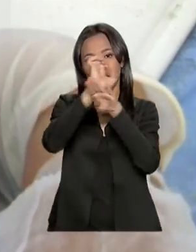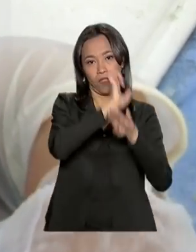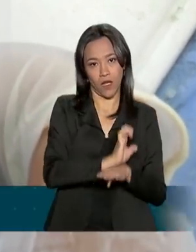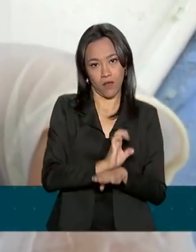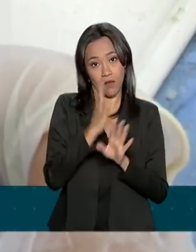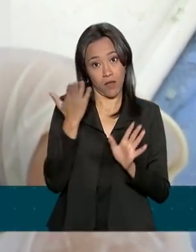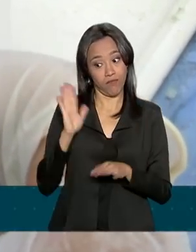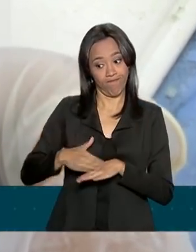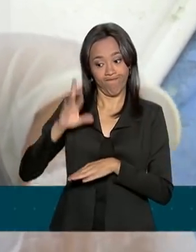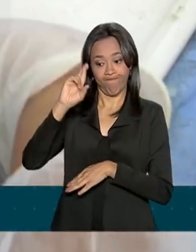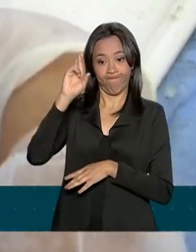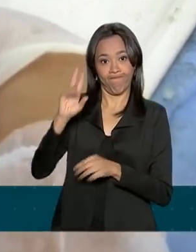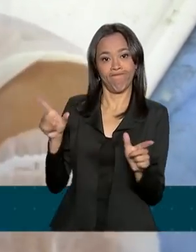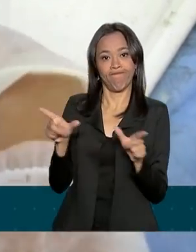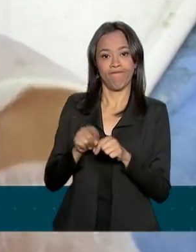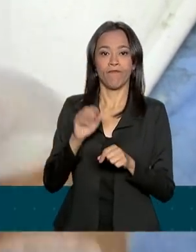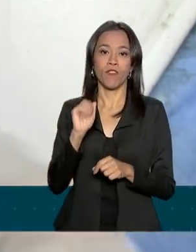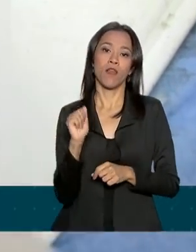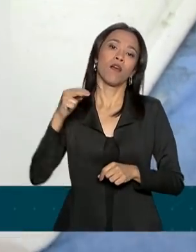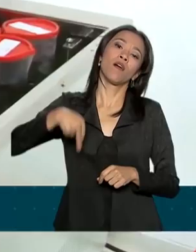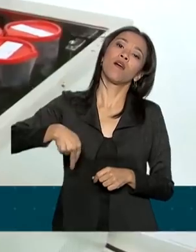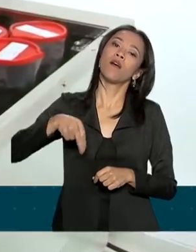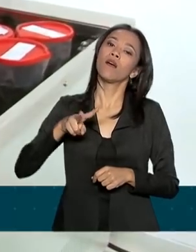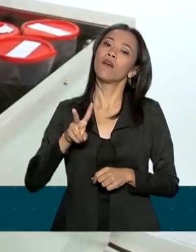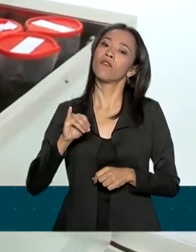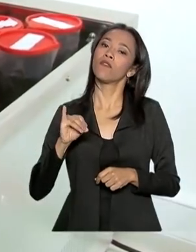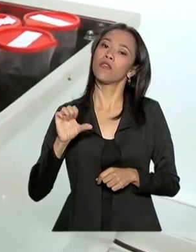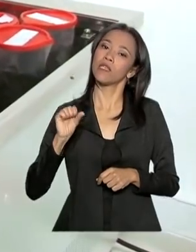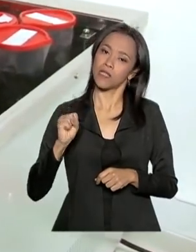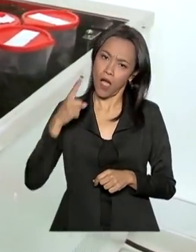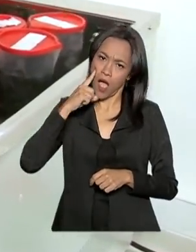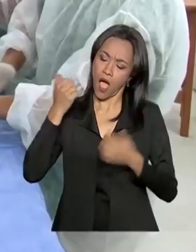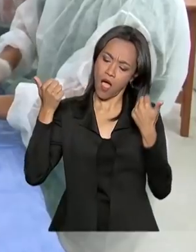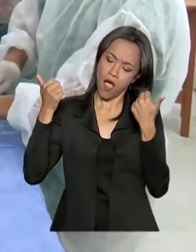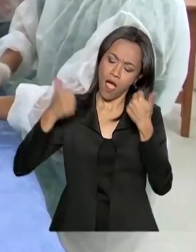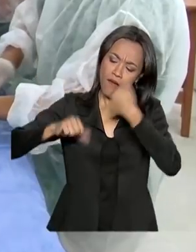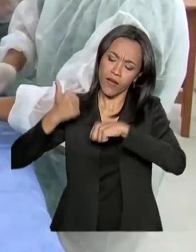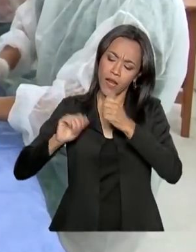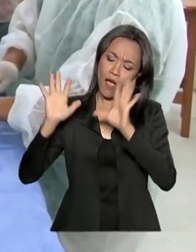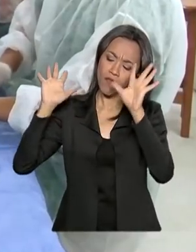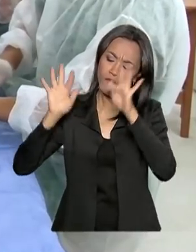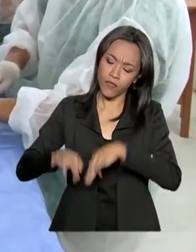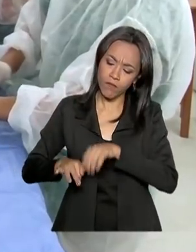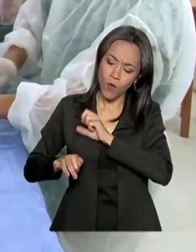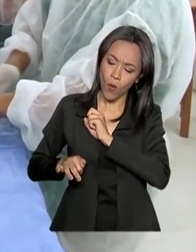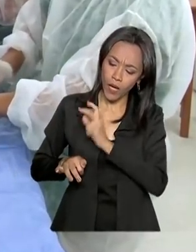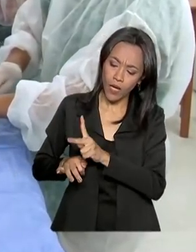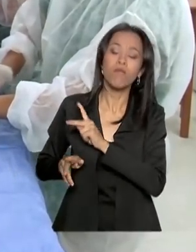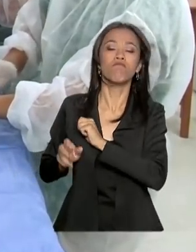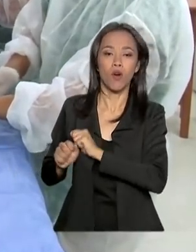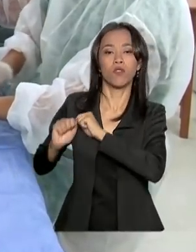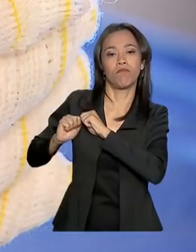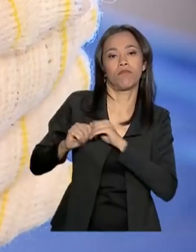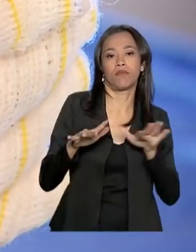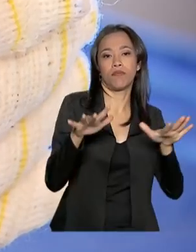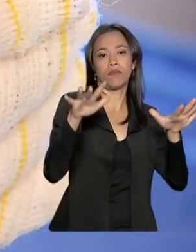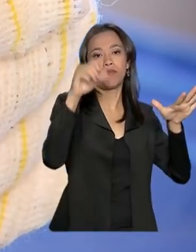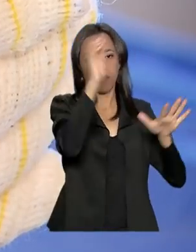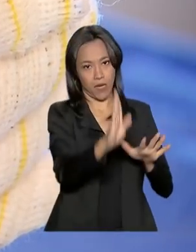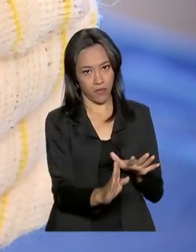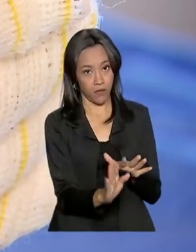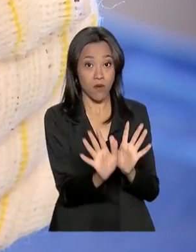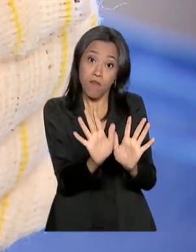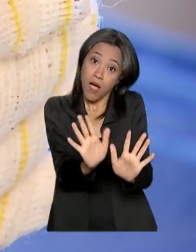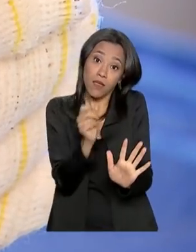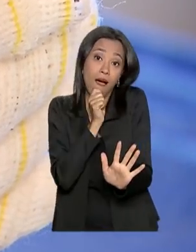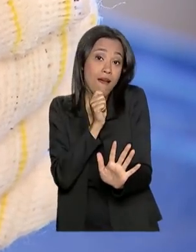que a Anvisa, a Agência Nacional de Vigilância Sanitária, concluir as análises, é que pode ser expandido para todo o país. Enquanto